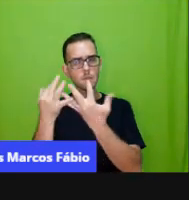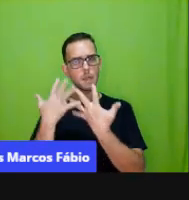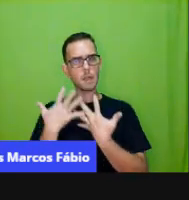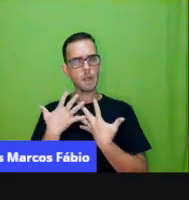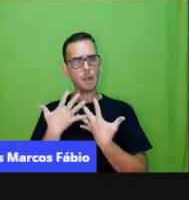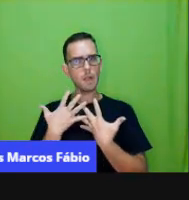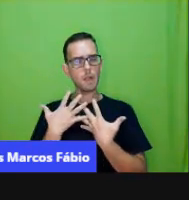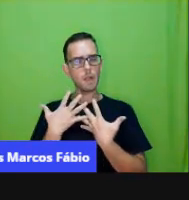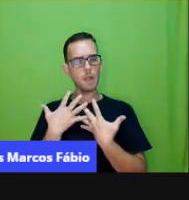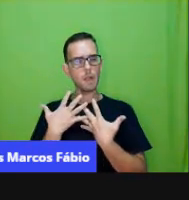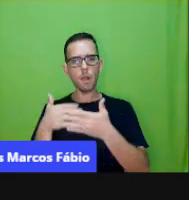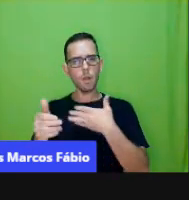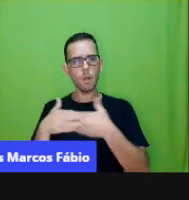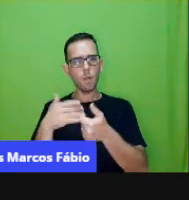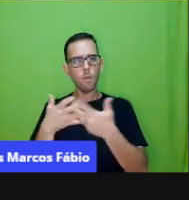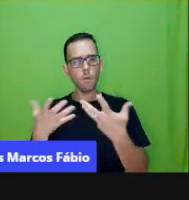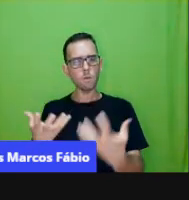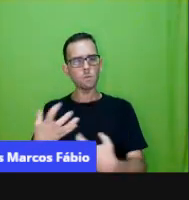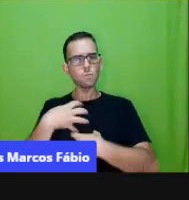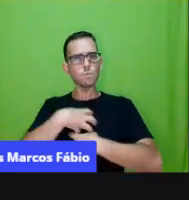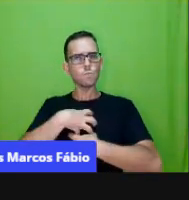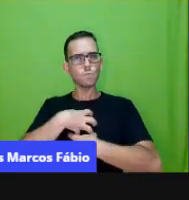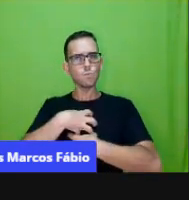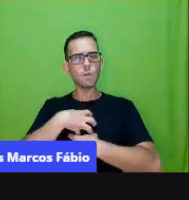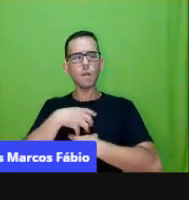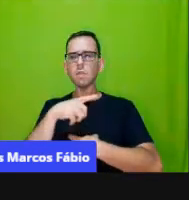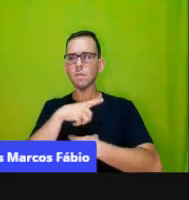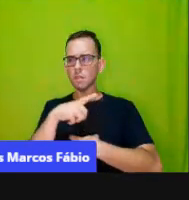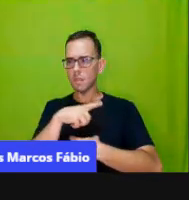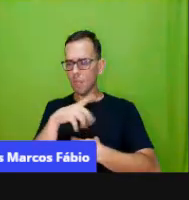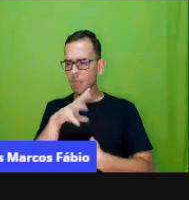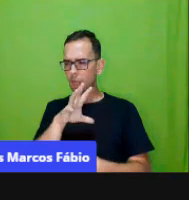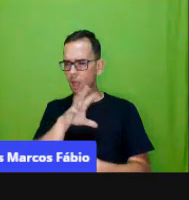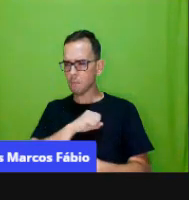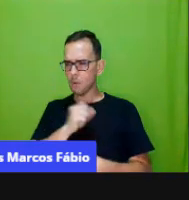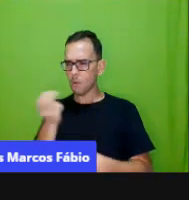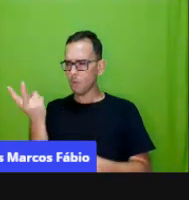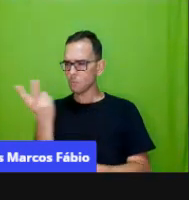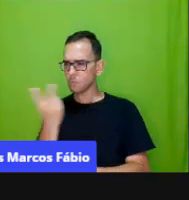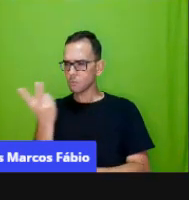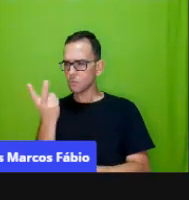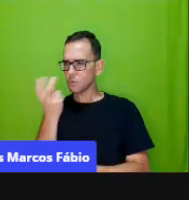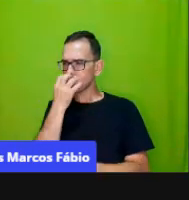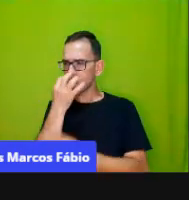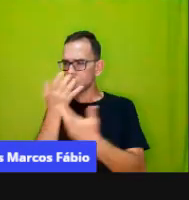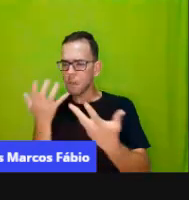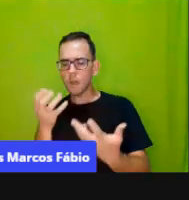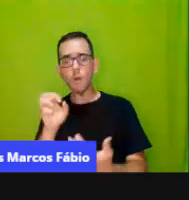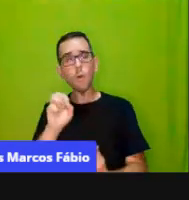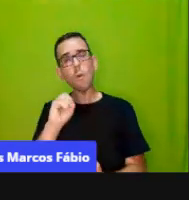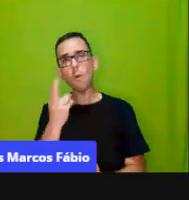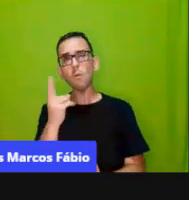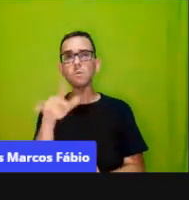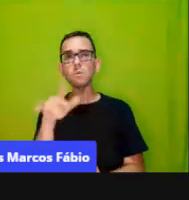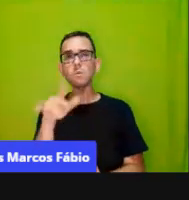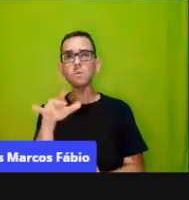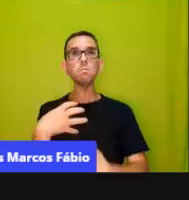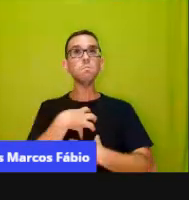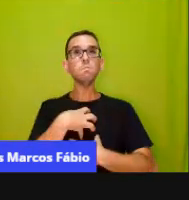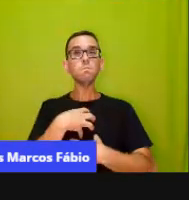sentimento? Que há afeto entre esses indivíduos? Ou isso é só uma posição motora de